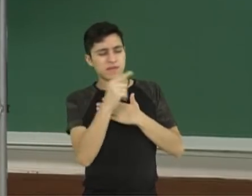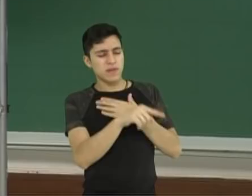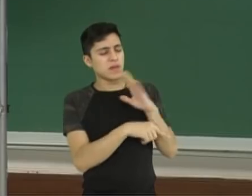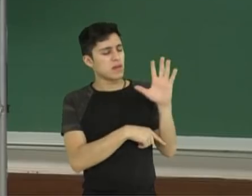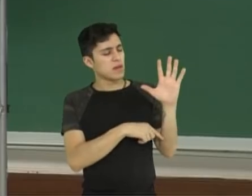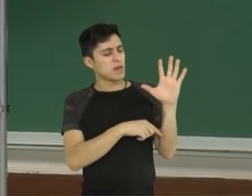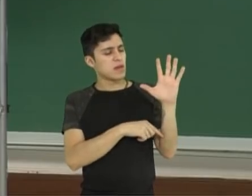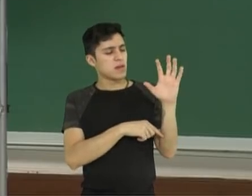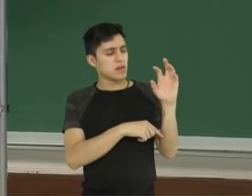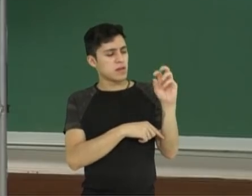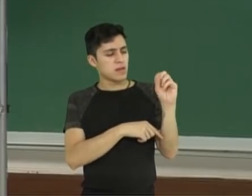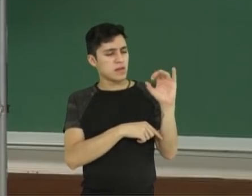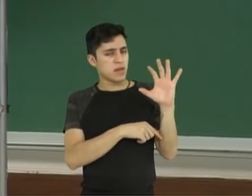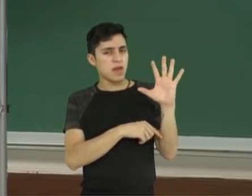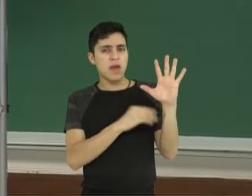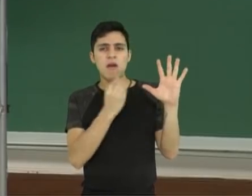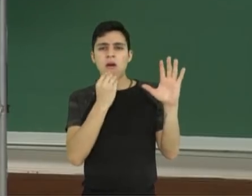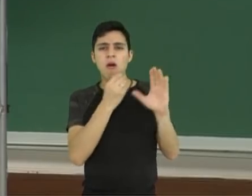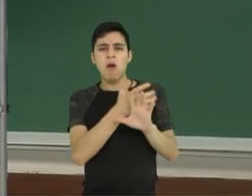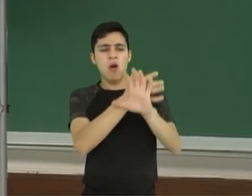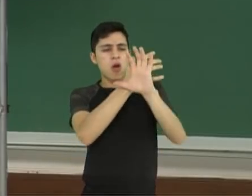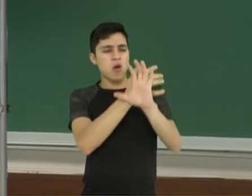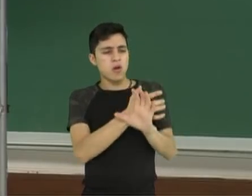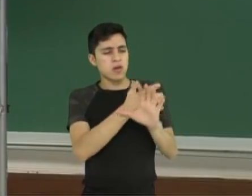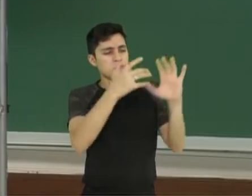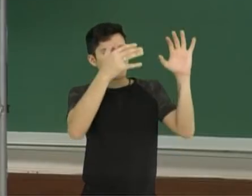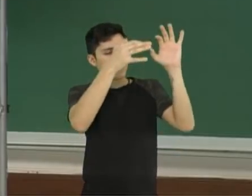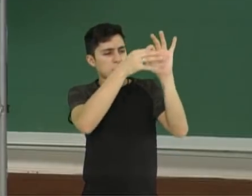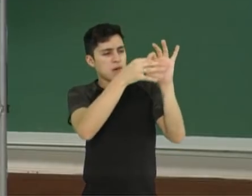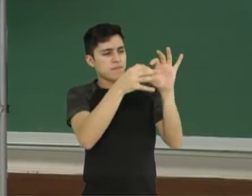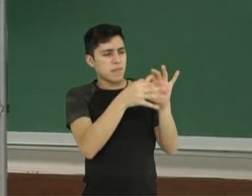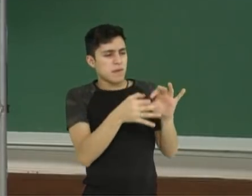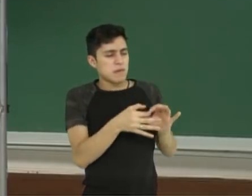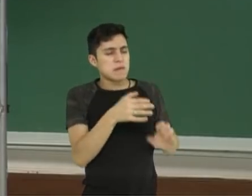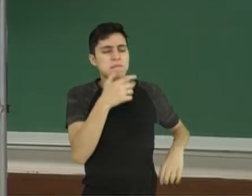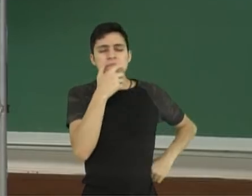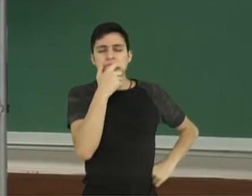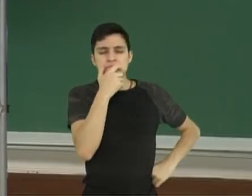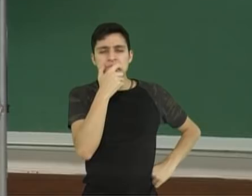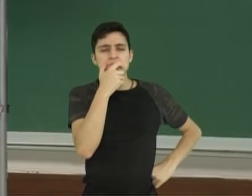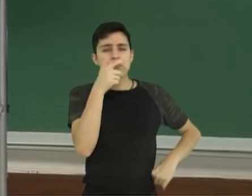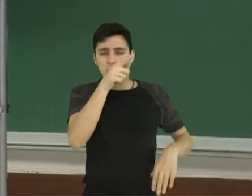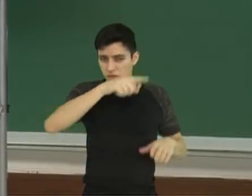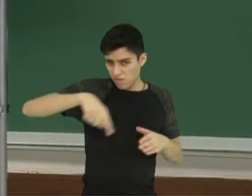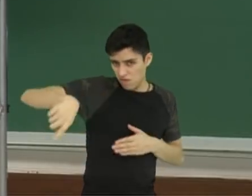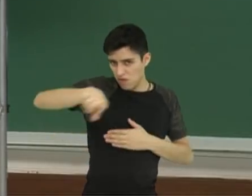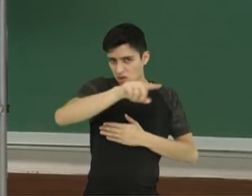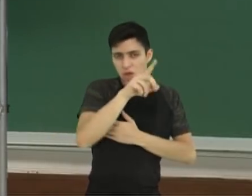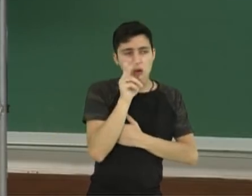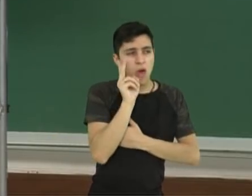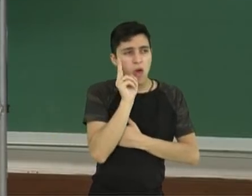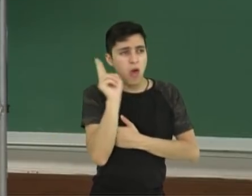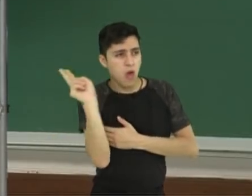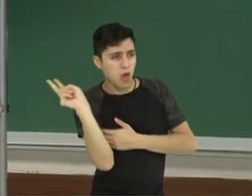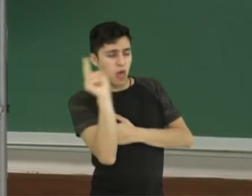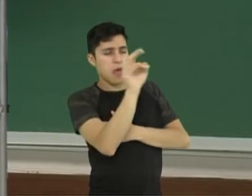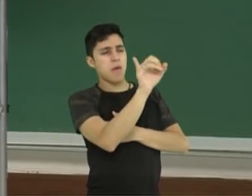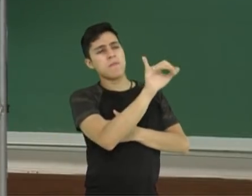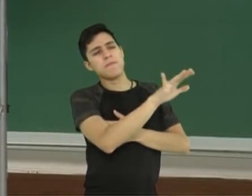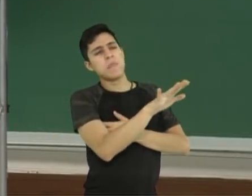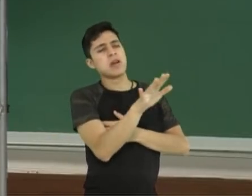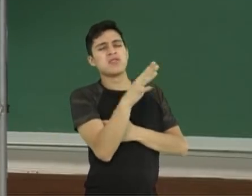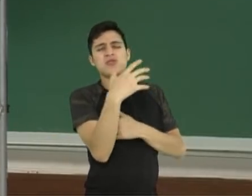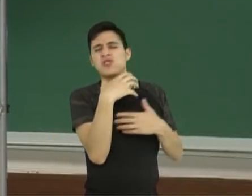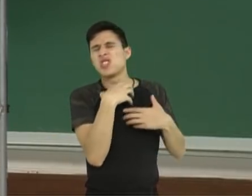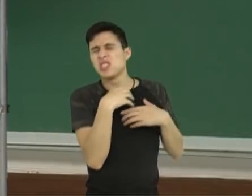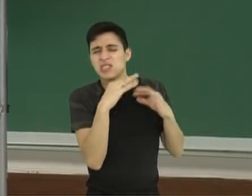e ossos estão trabalhando nesse movimento. Então eu quero que a partir dessa imagem vocês percebam que uma situação simples do